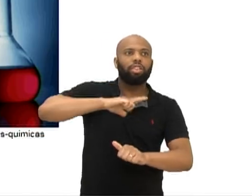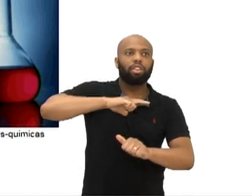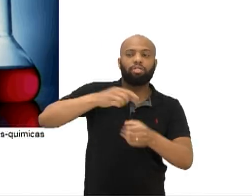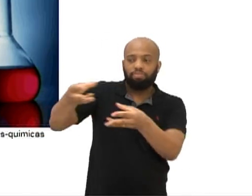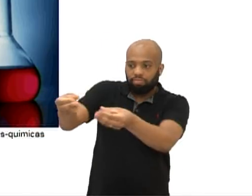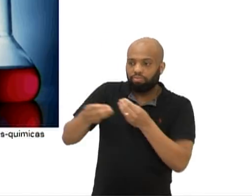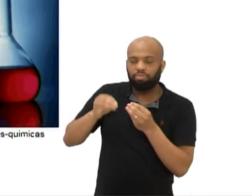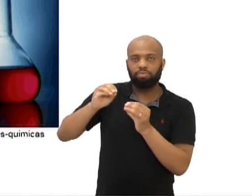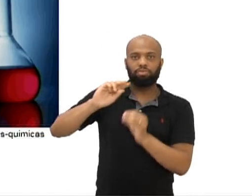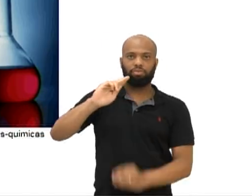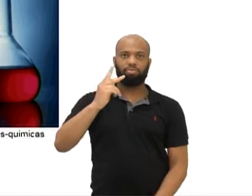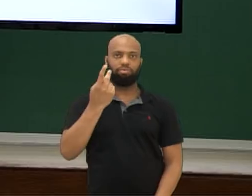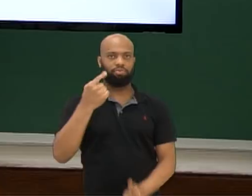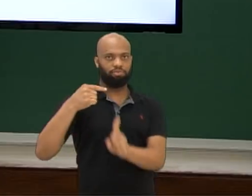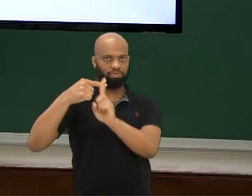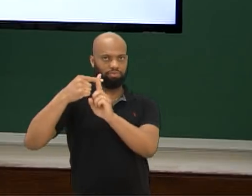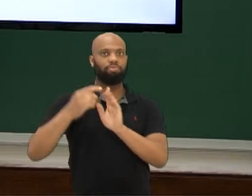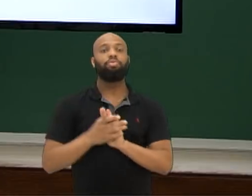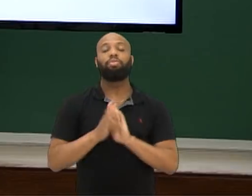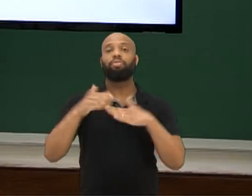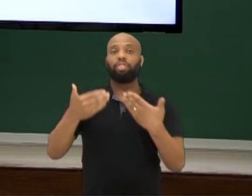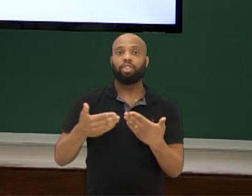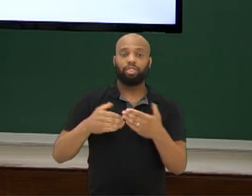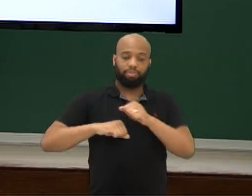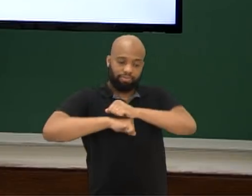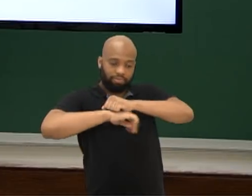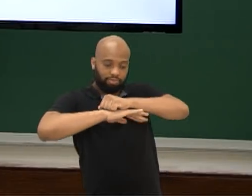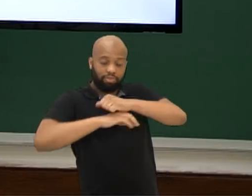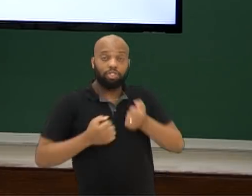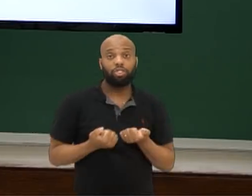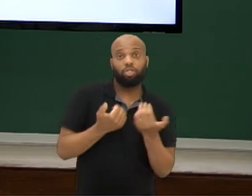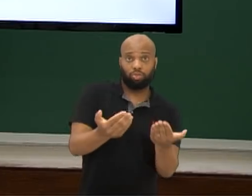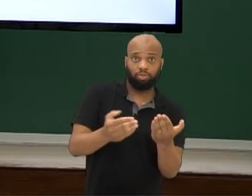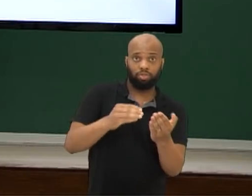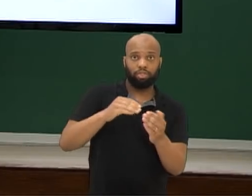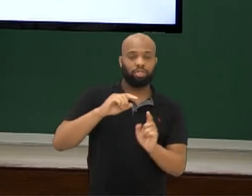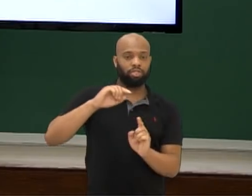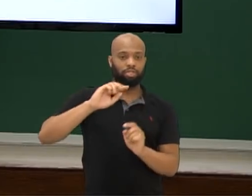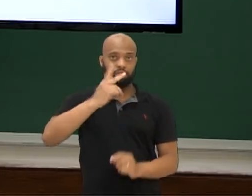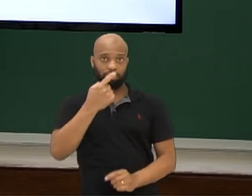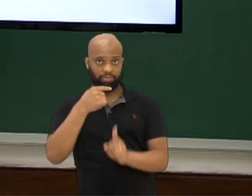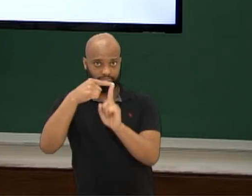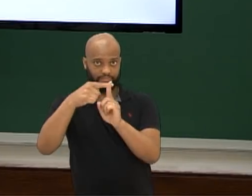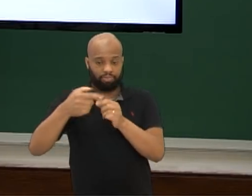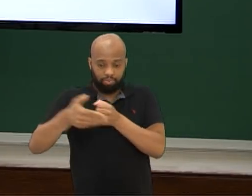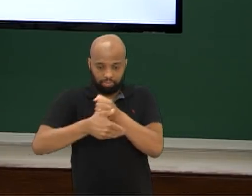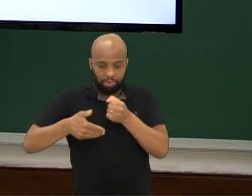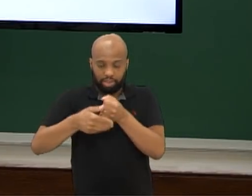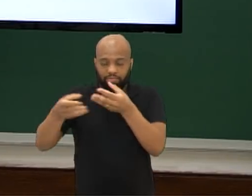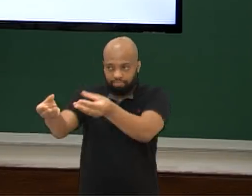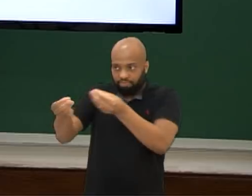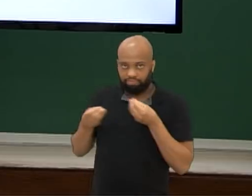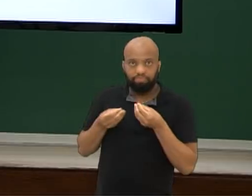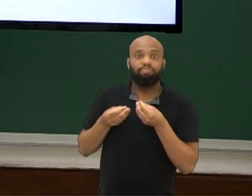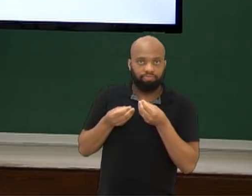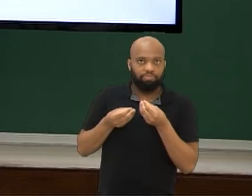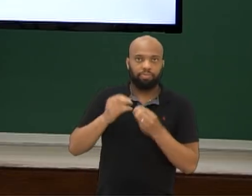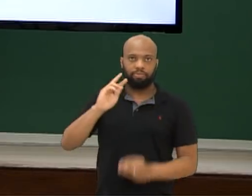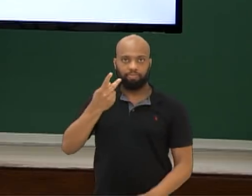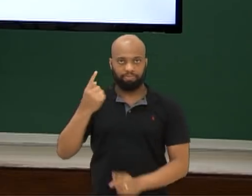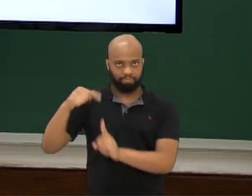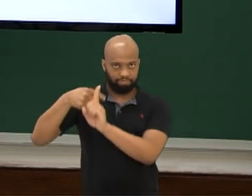H+. Então o ácido doa H+, as bases recebem H+.